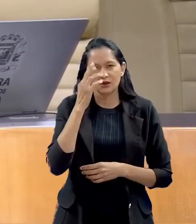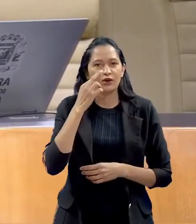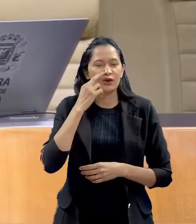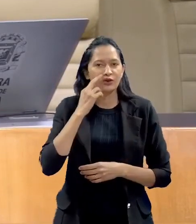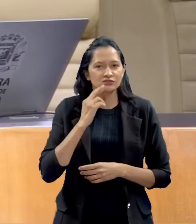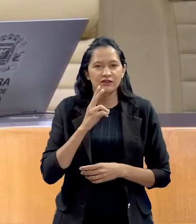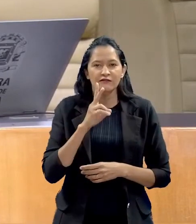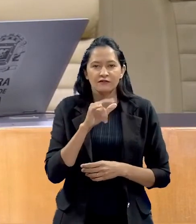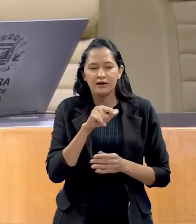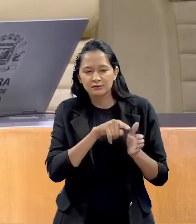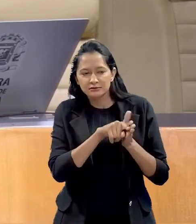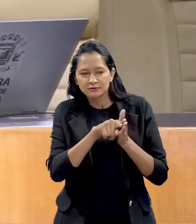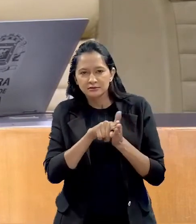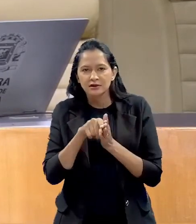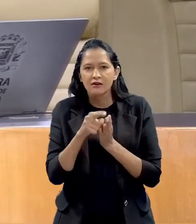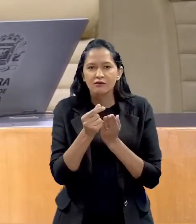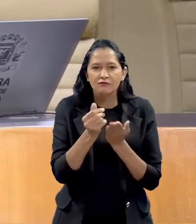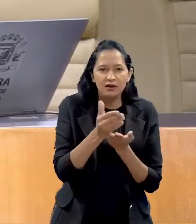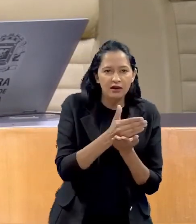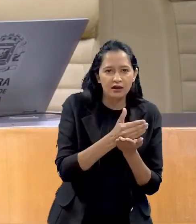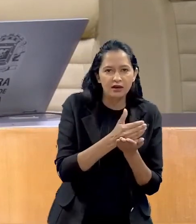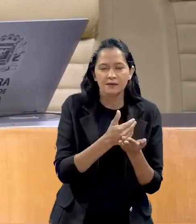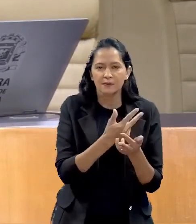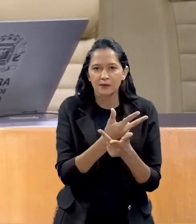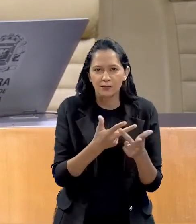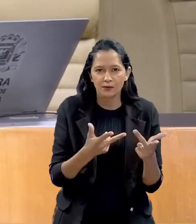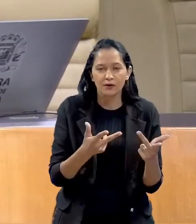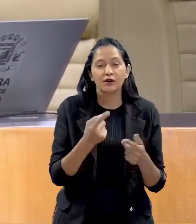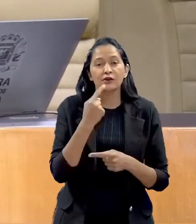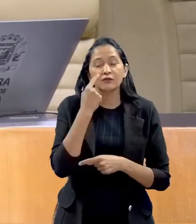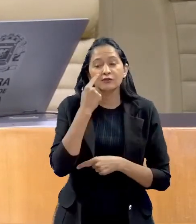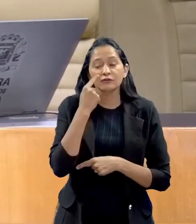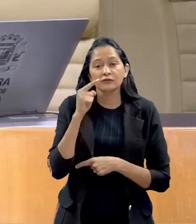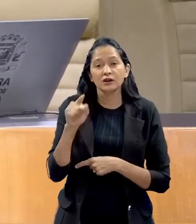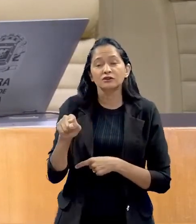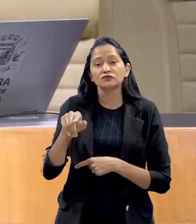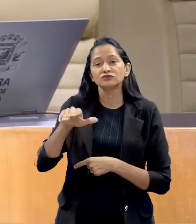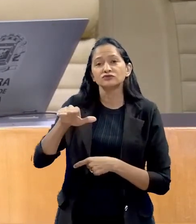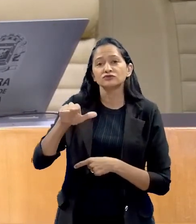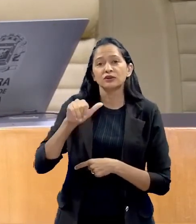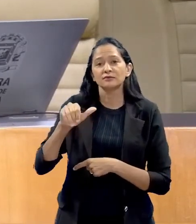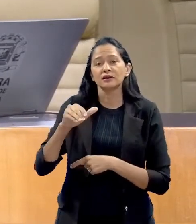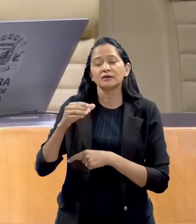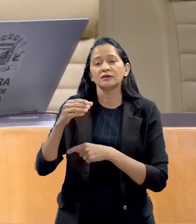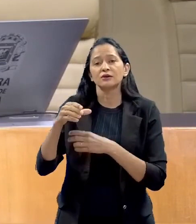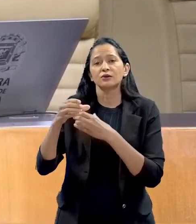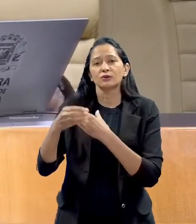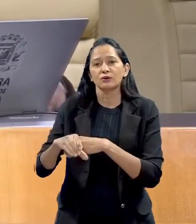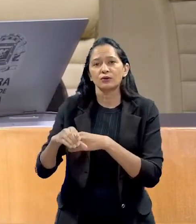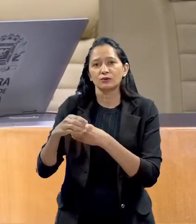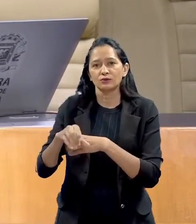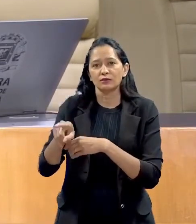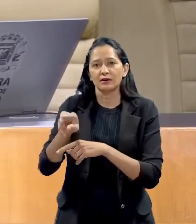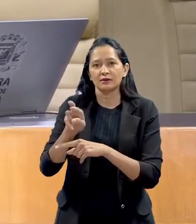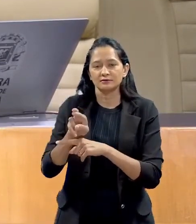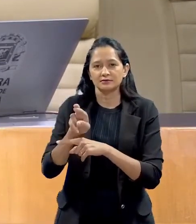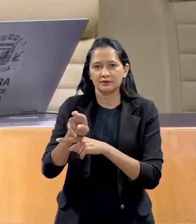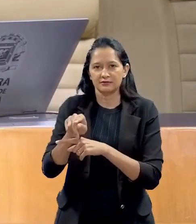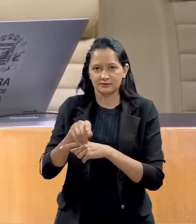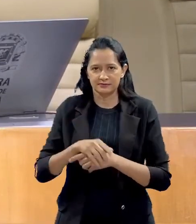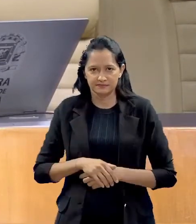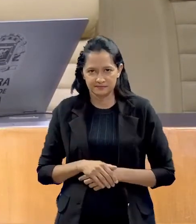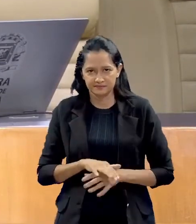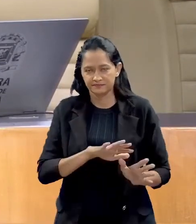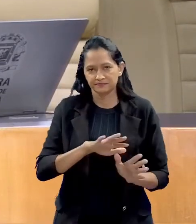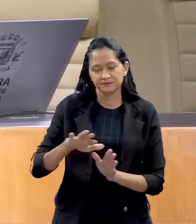para que possa, então, encaixar os servidores do cadastro de reserva. Senhoras e senhores, pauta da